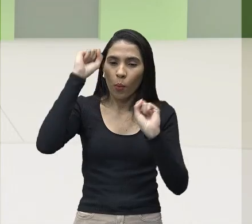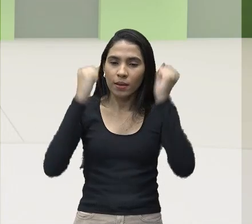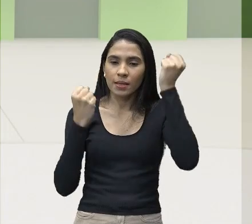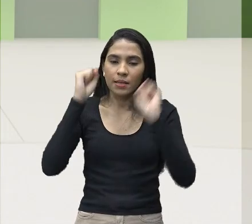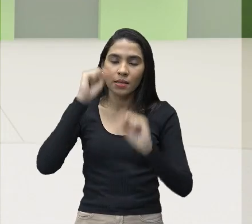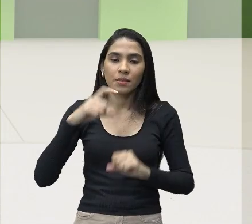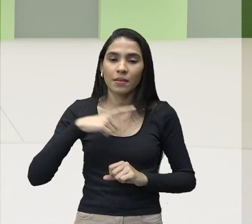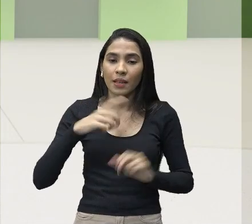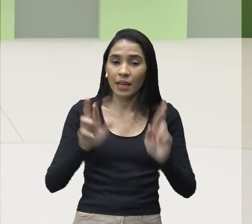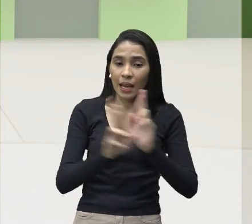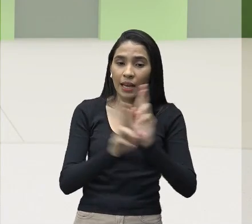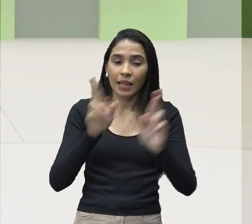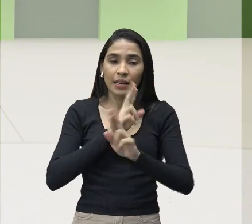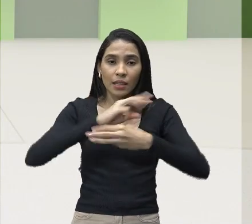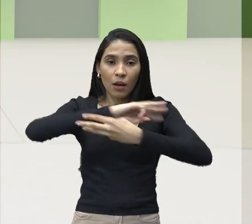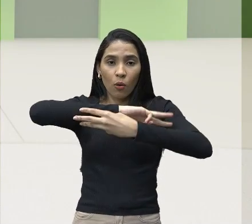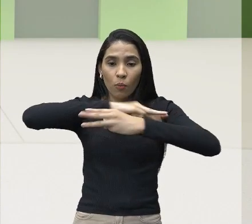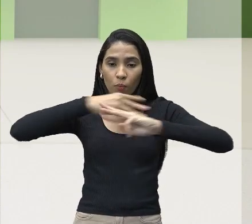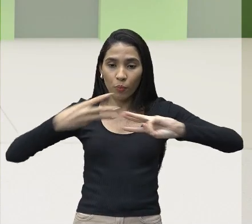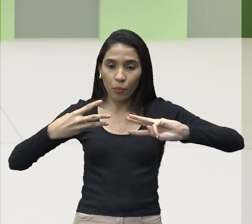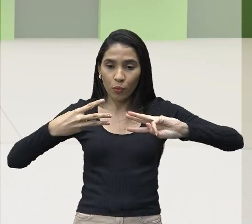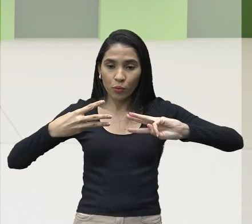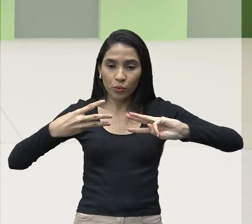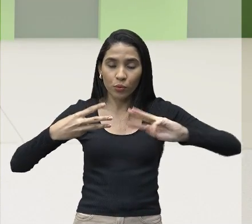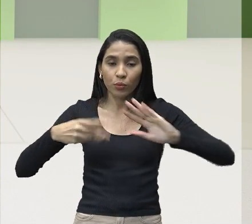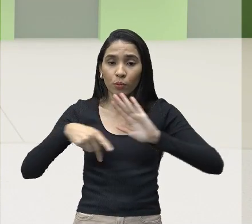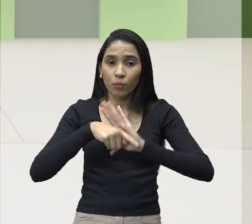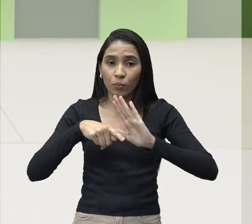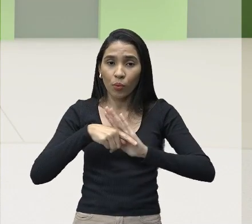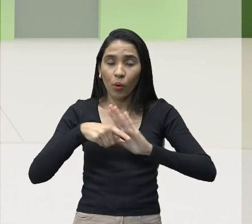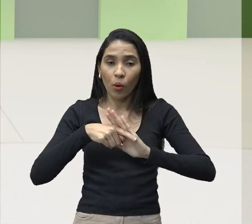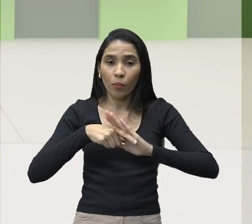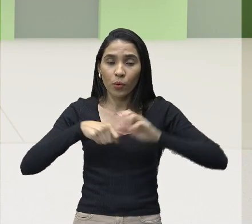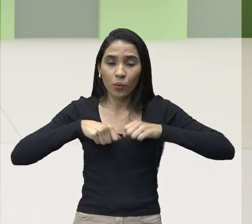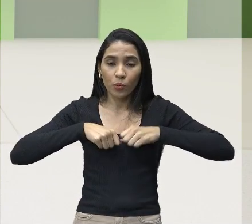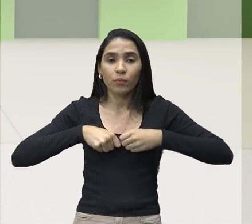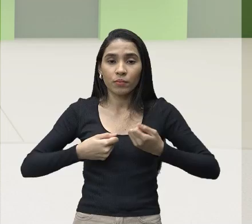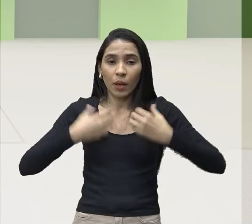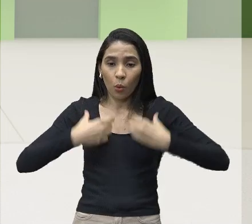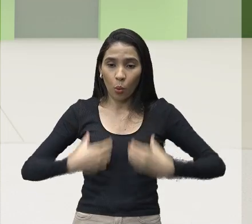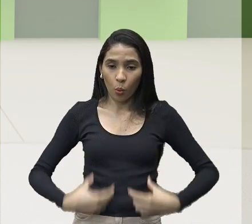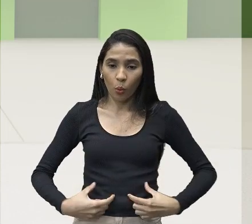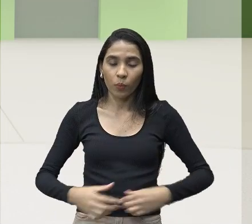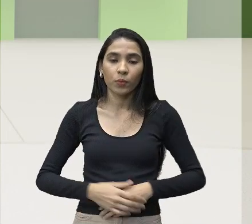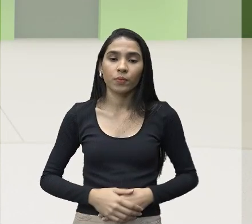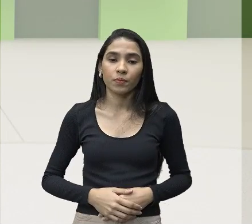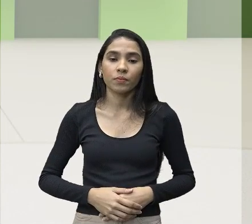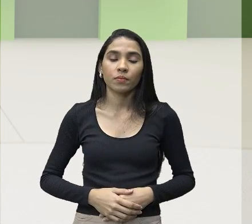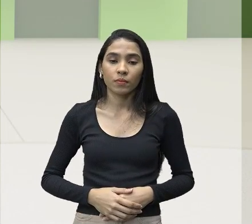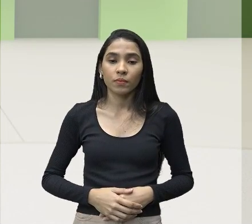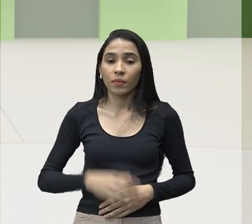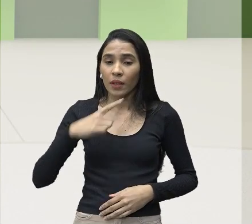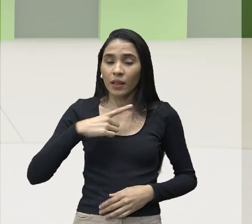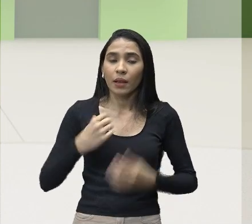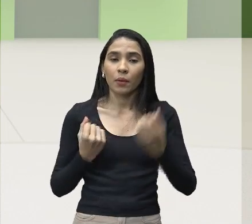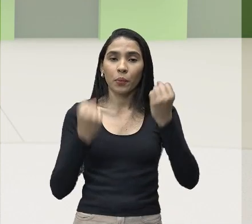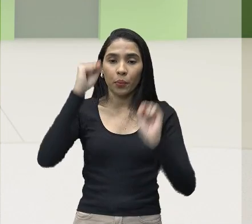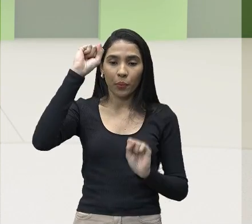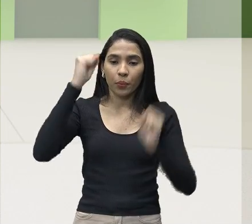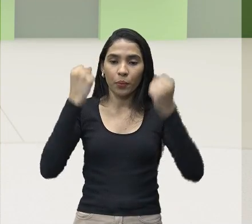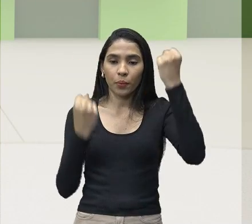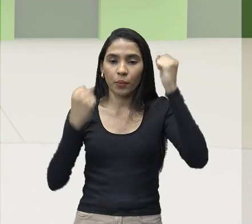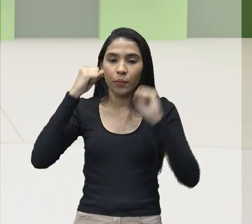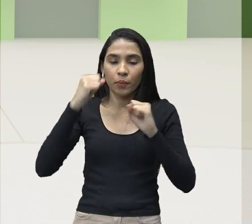relacionada com o músculo estriado esquelético, aqui ela está realizando atividade onde ela está exercitando